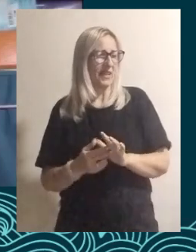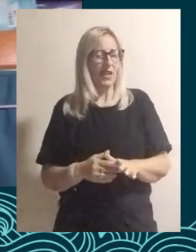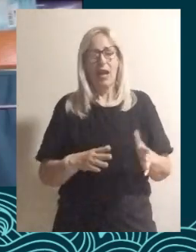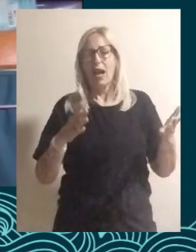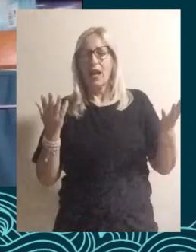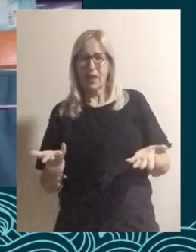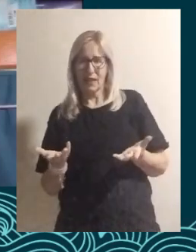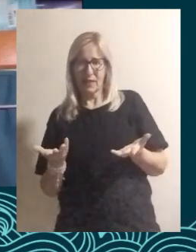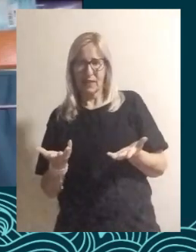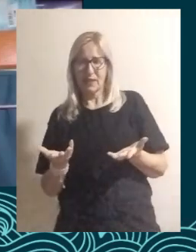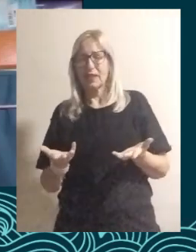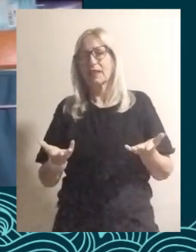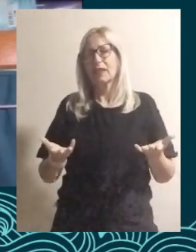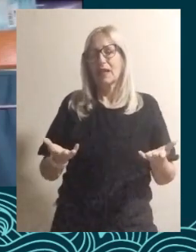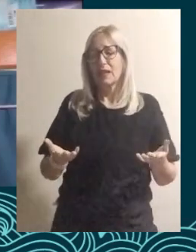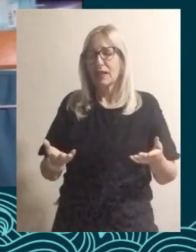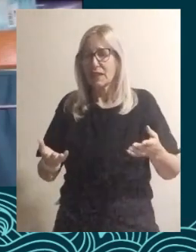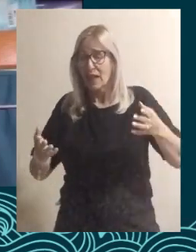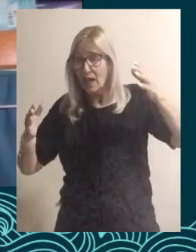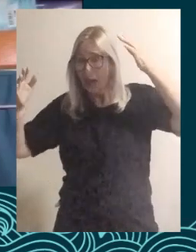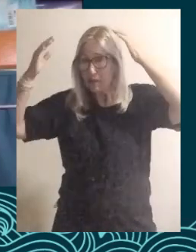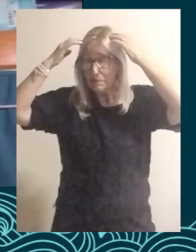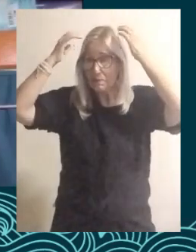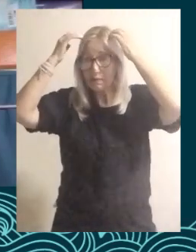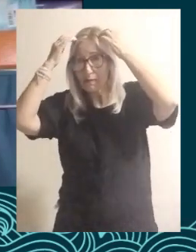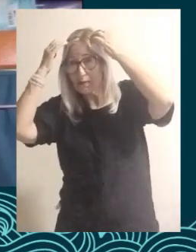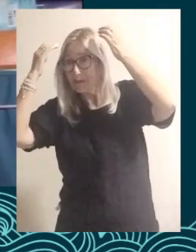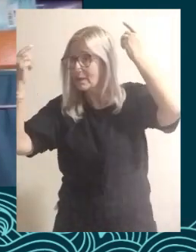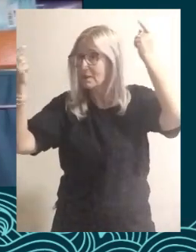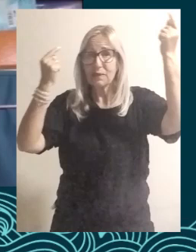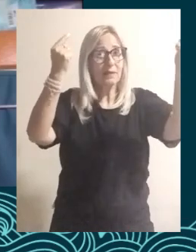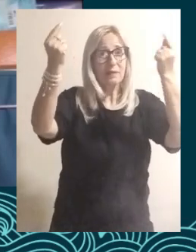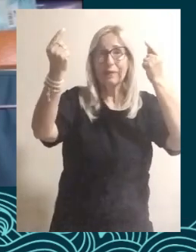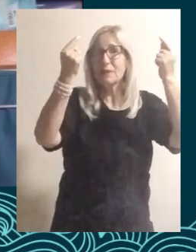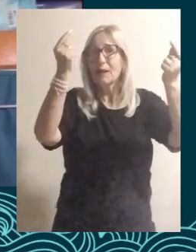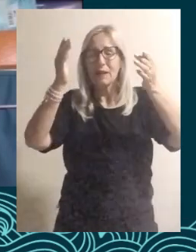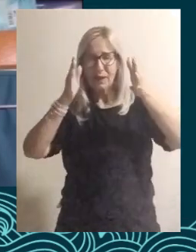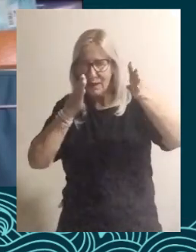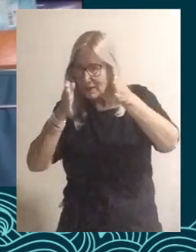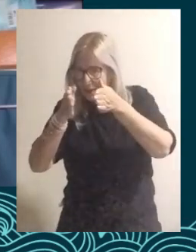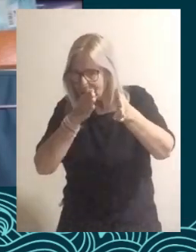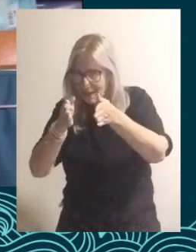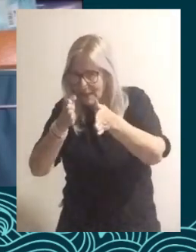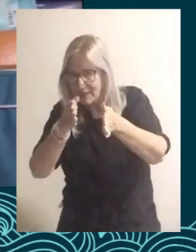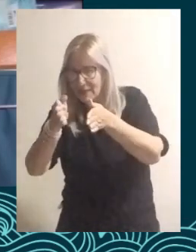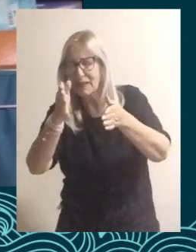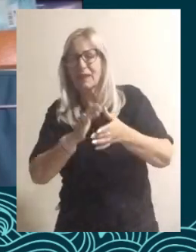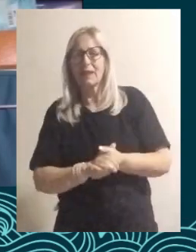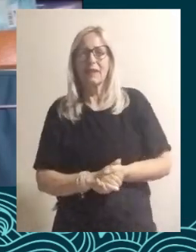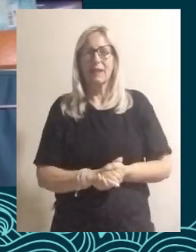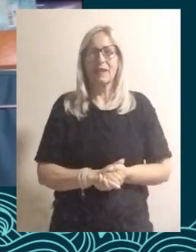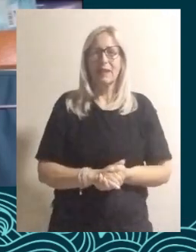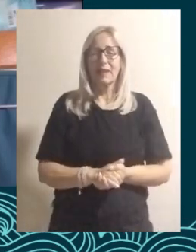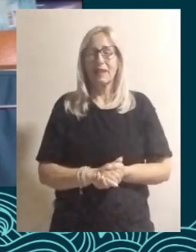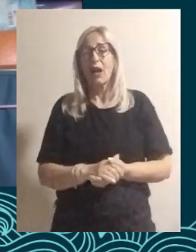pode interpretar que era, talvez, as minhas muitas personalidades se alinhando.